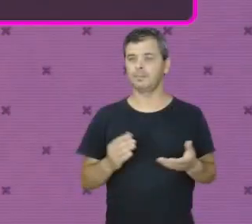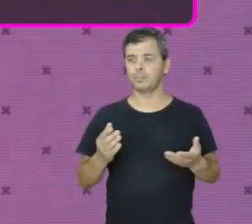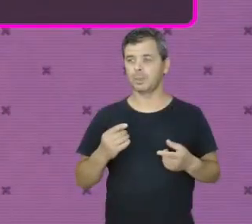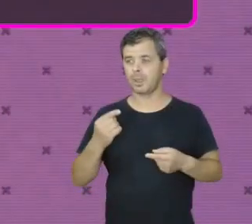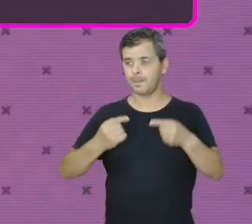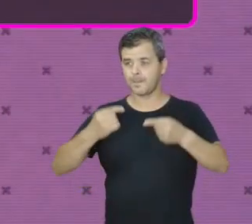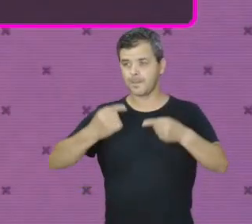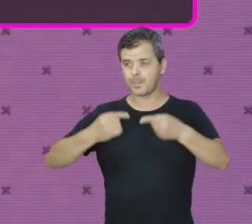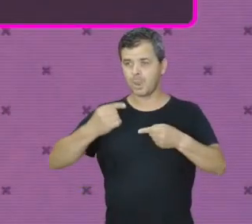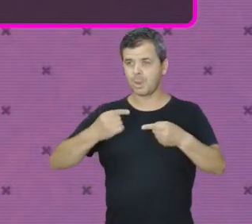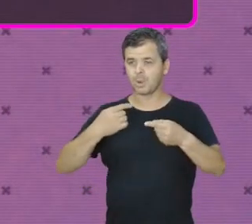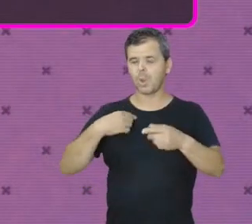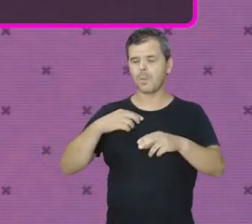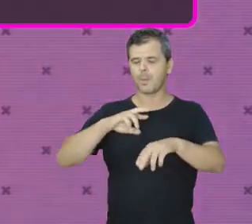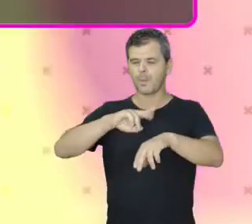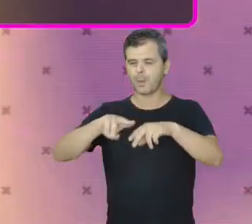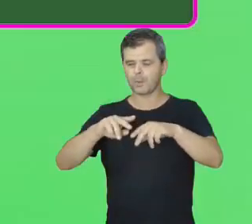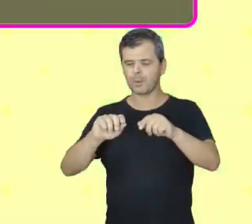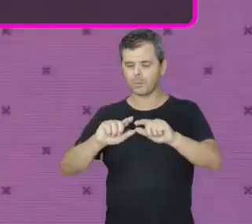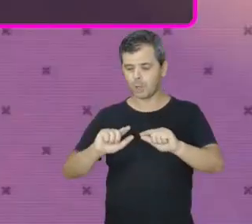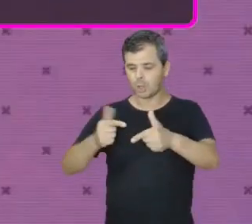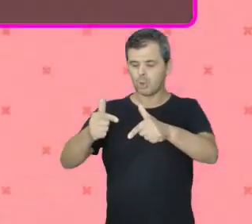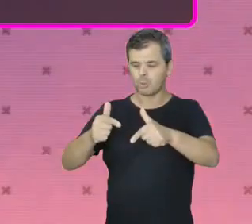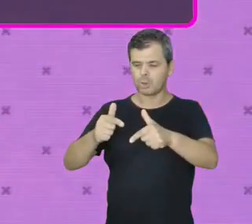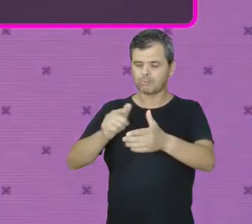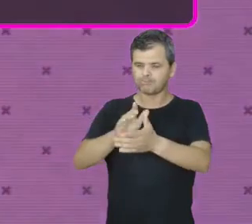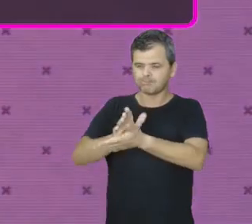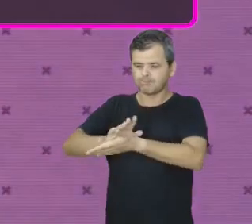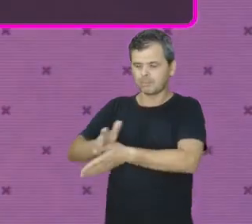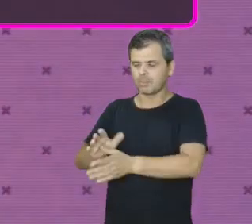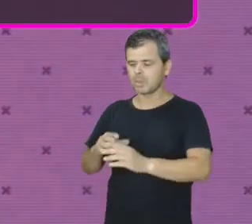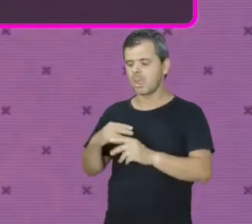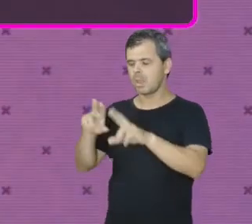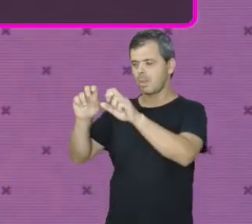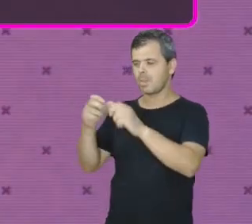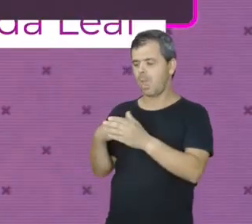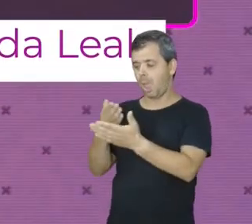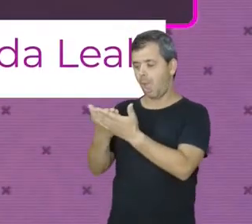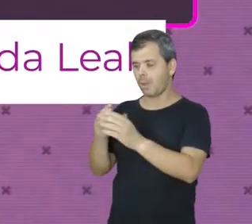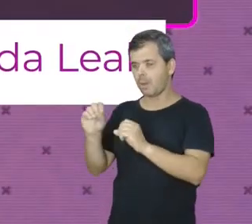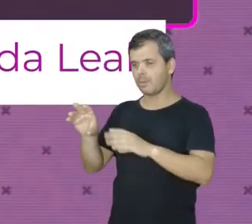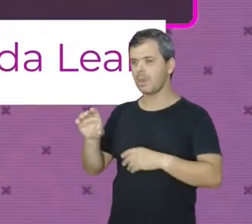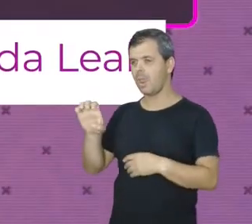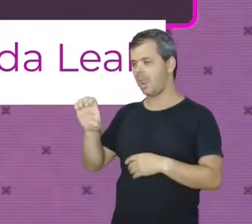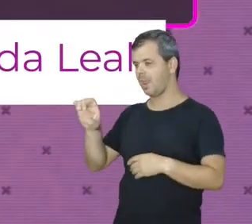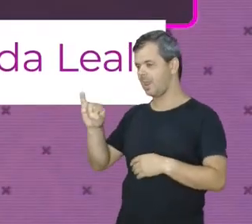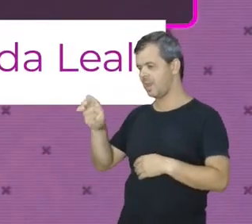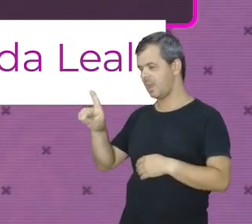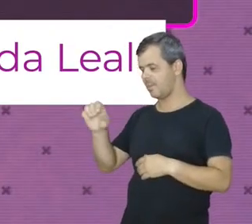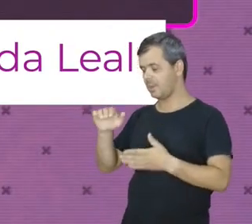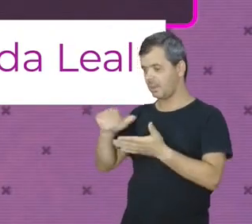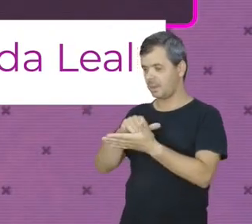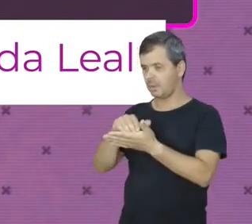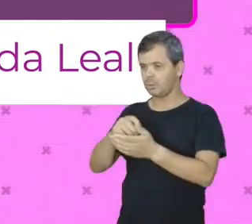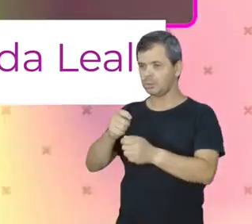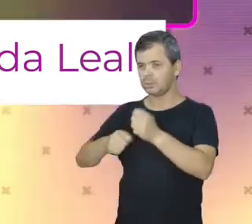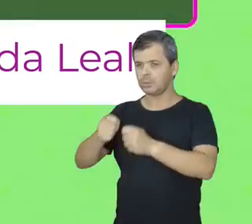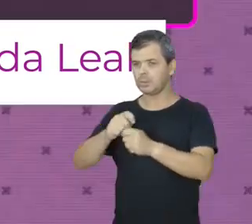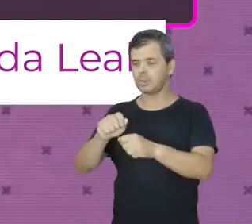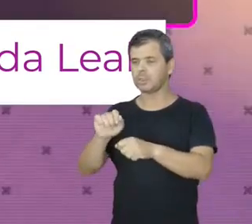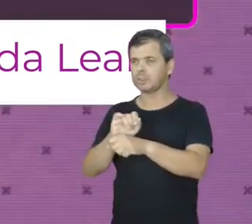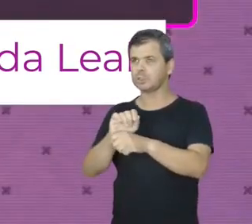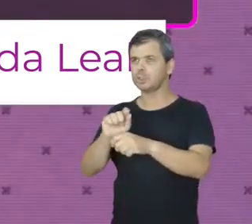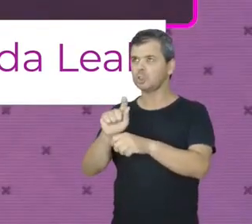Políticas públicas como ferramentas para o enfrentamento ao racismo é o tema da aula de hoje com Ieda Leal, secretária de Gestão do